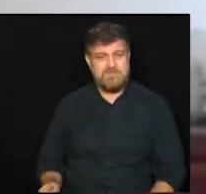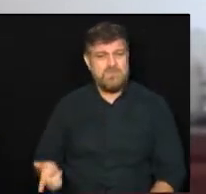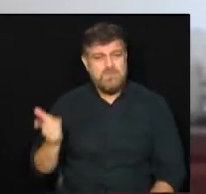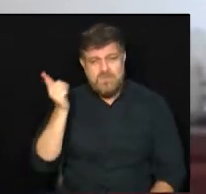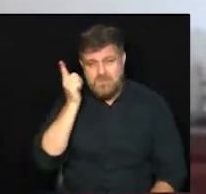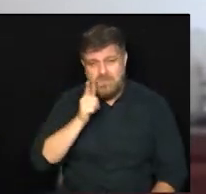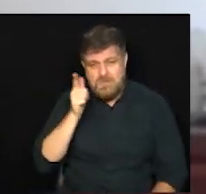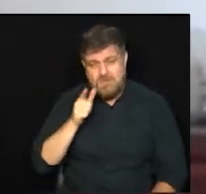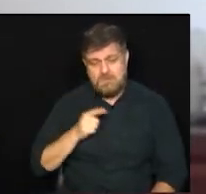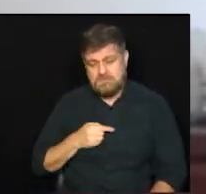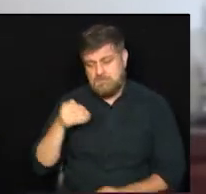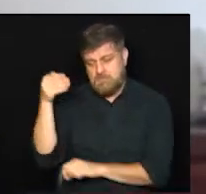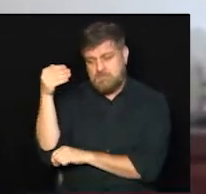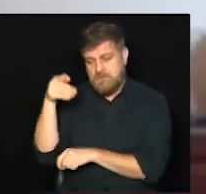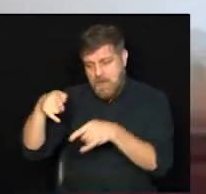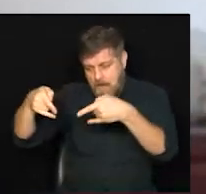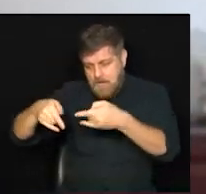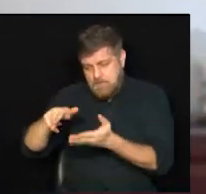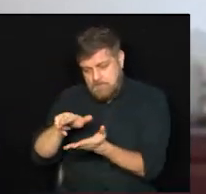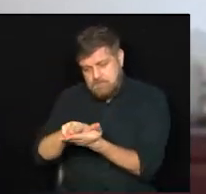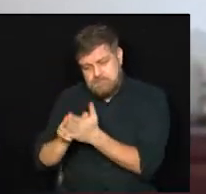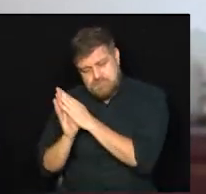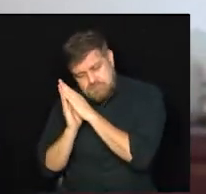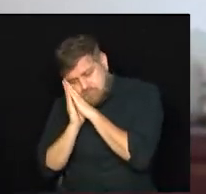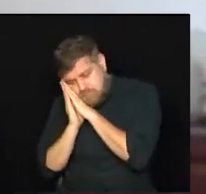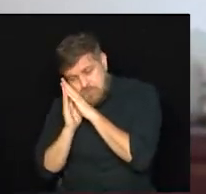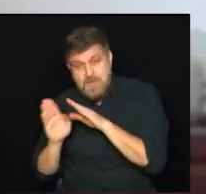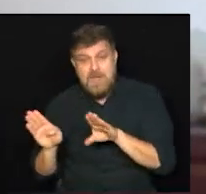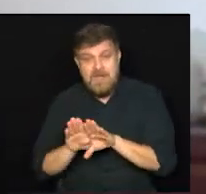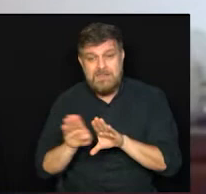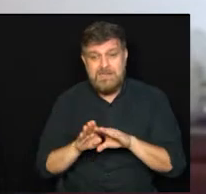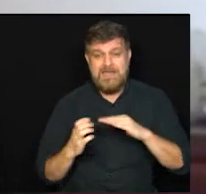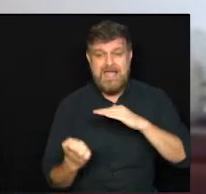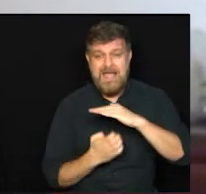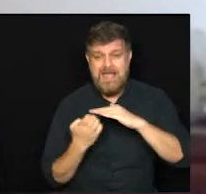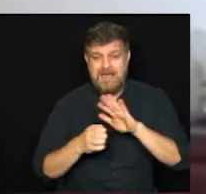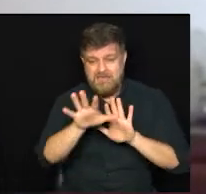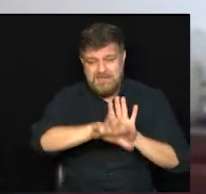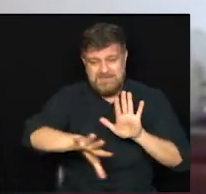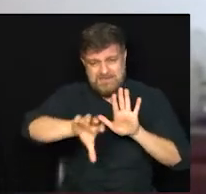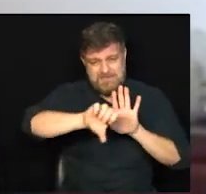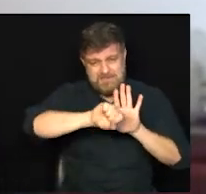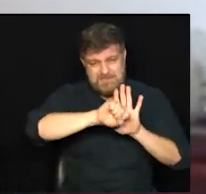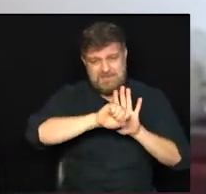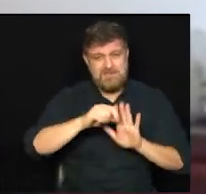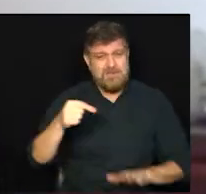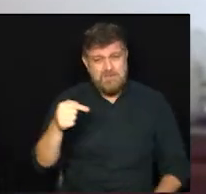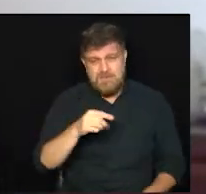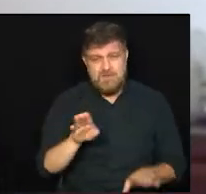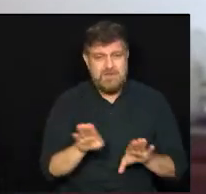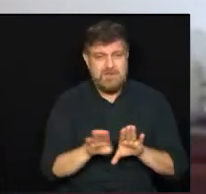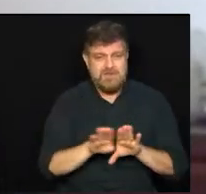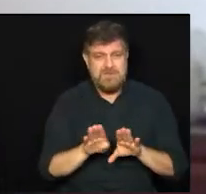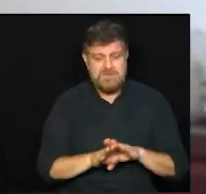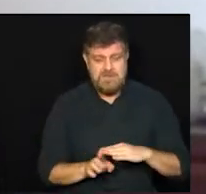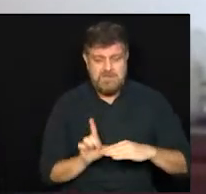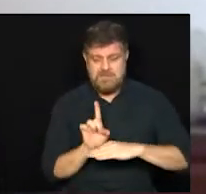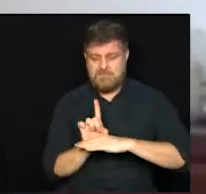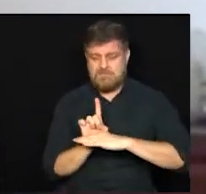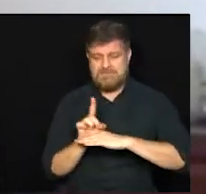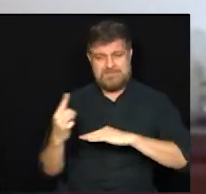a hospedagem, a empresa de audiovisual, de sinalização,